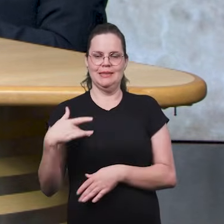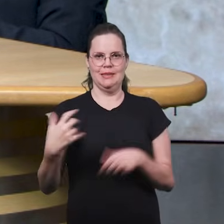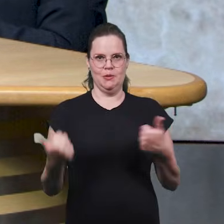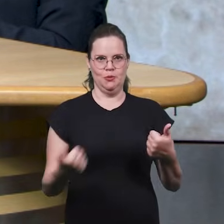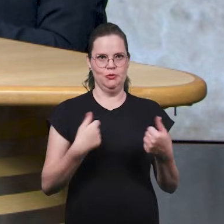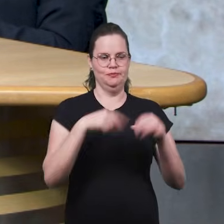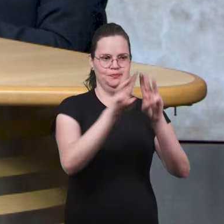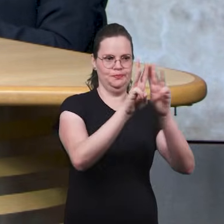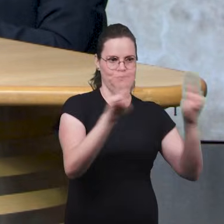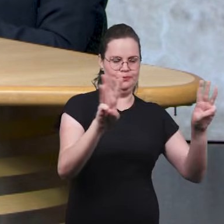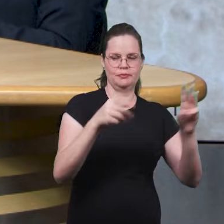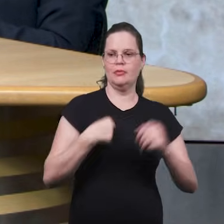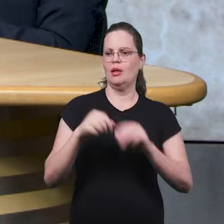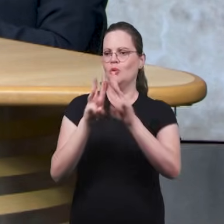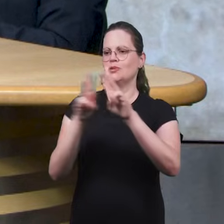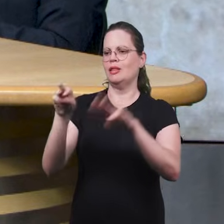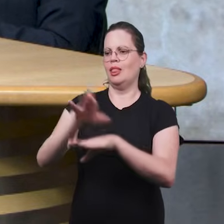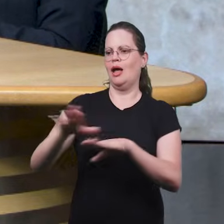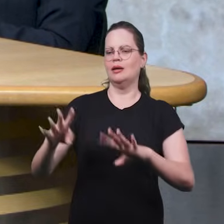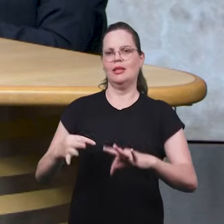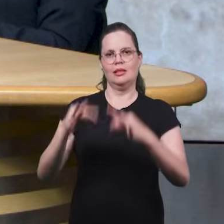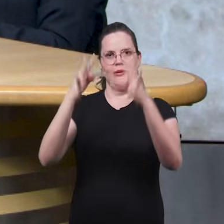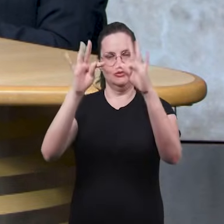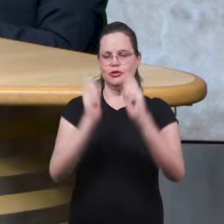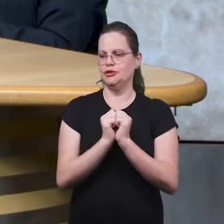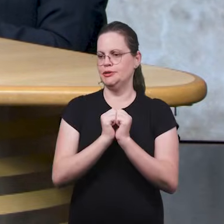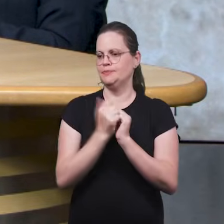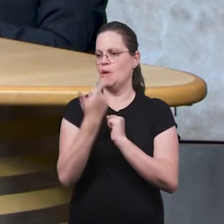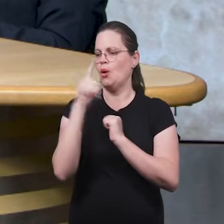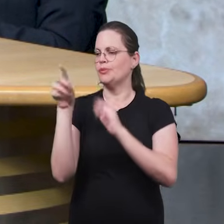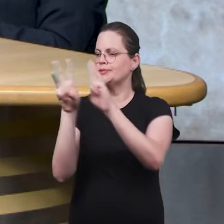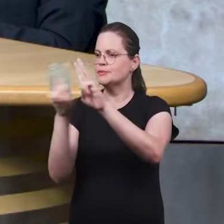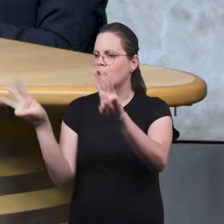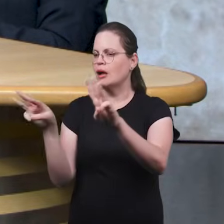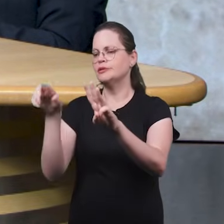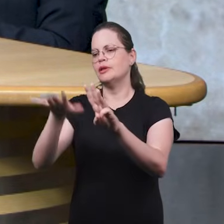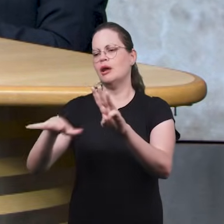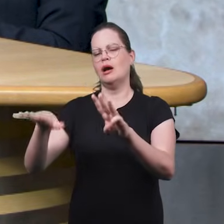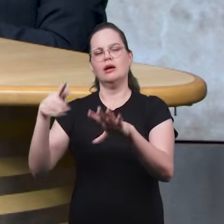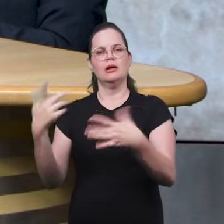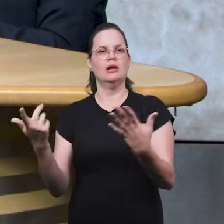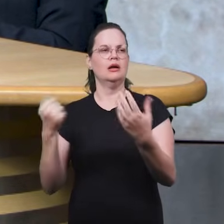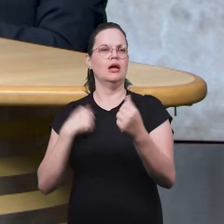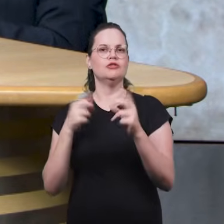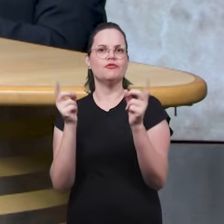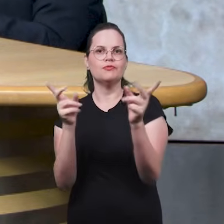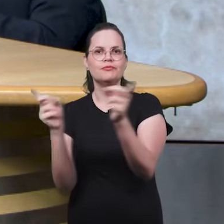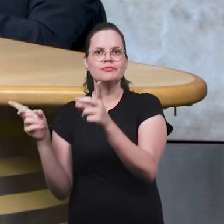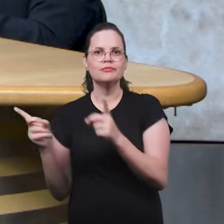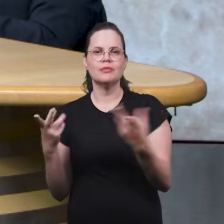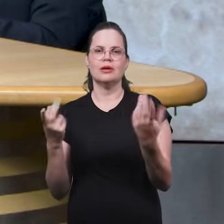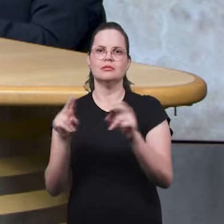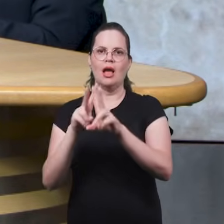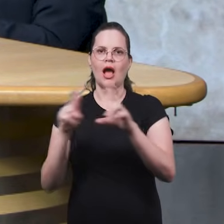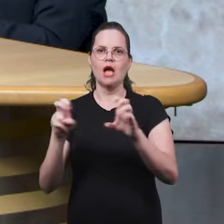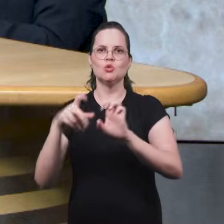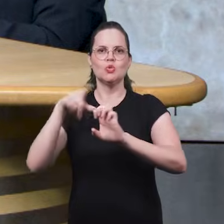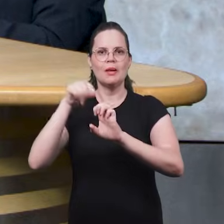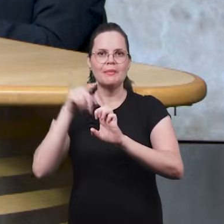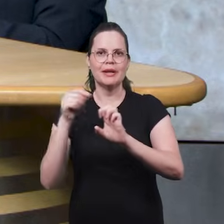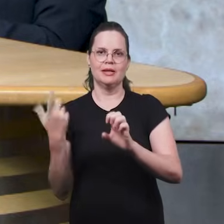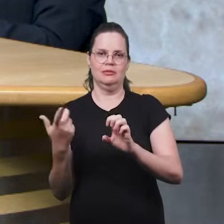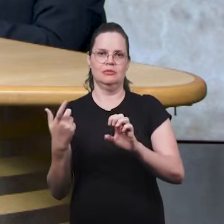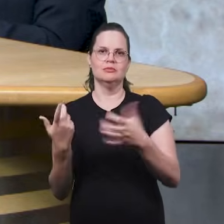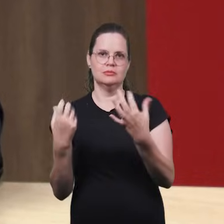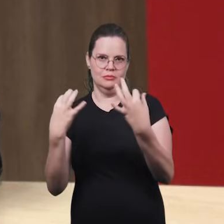saúde, um site da área de tecnologia, um site na área de comércio, né, de empreendedorismo,